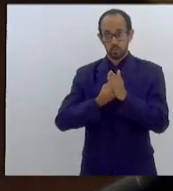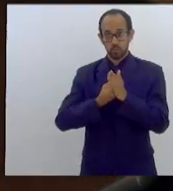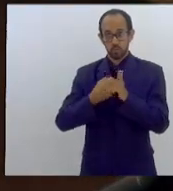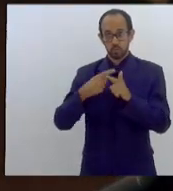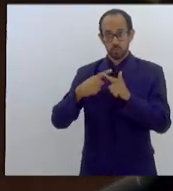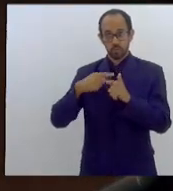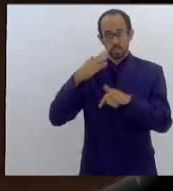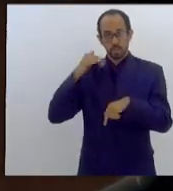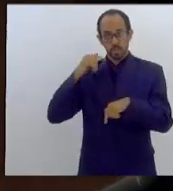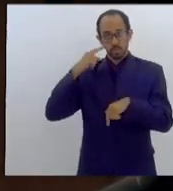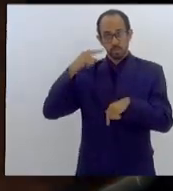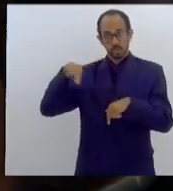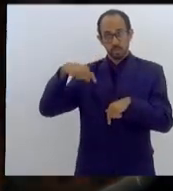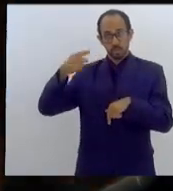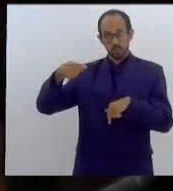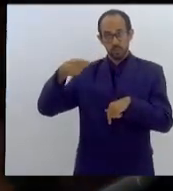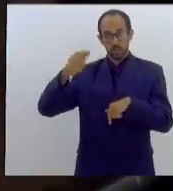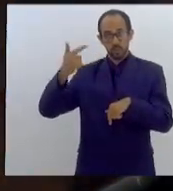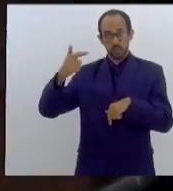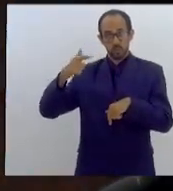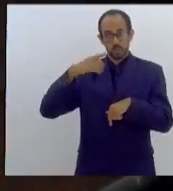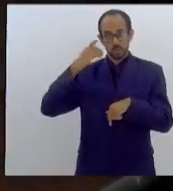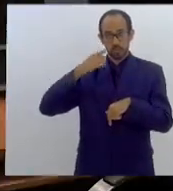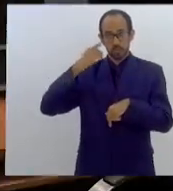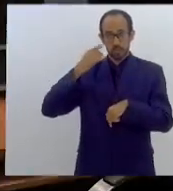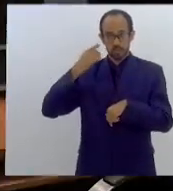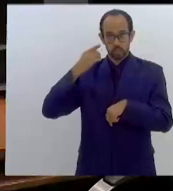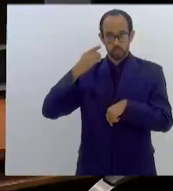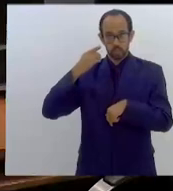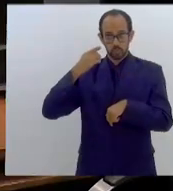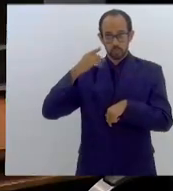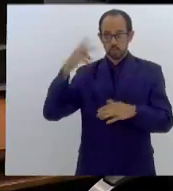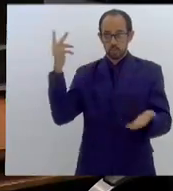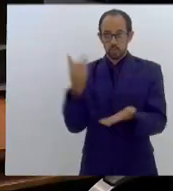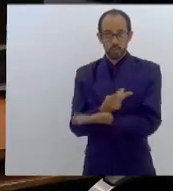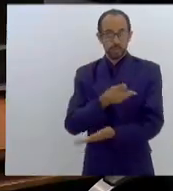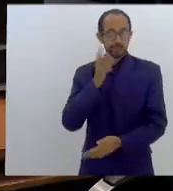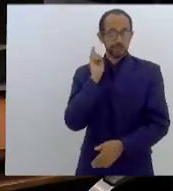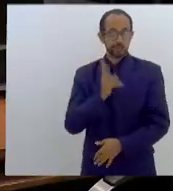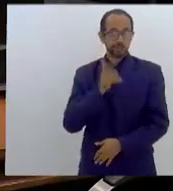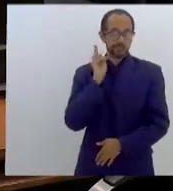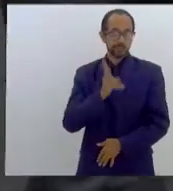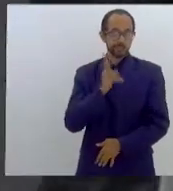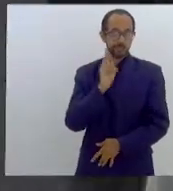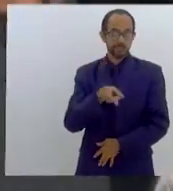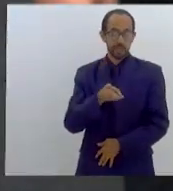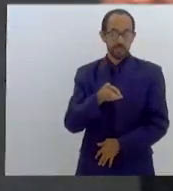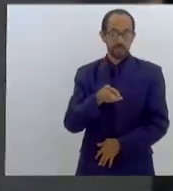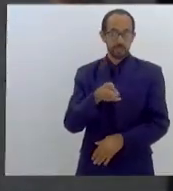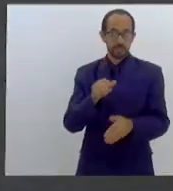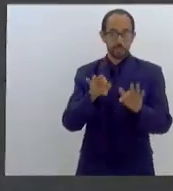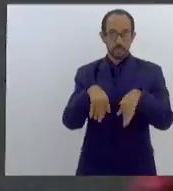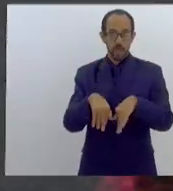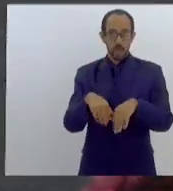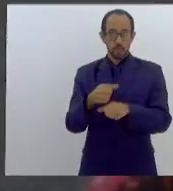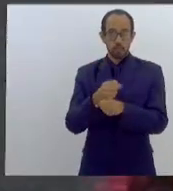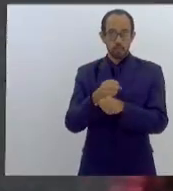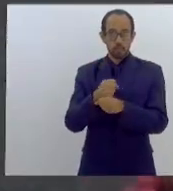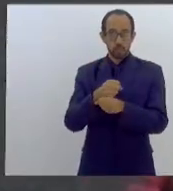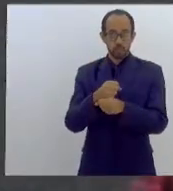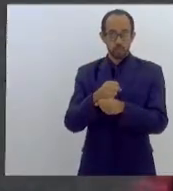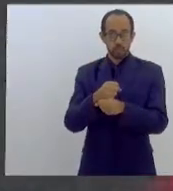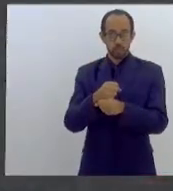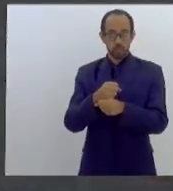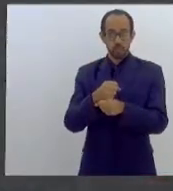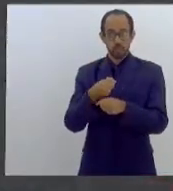semana que vem vai diminuir o quórum aqui nessa casa. Indiscutivelmente, isso acontece sempre, no final do ano. Então, quanto mais tempo se